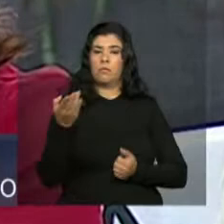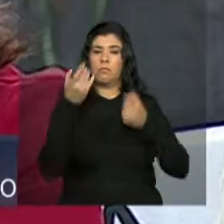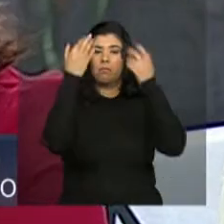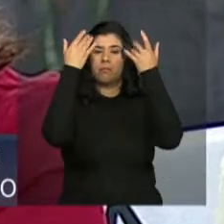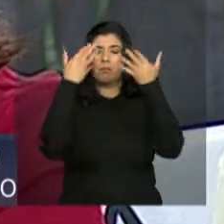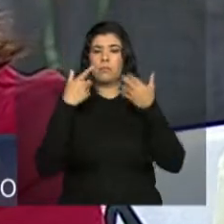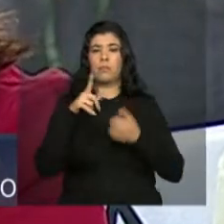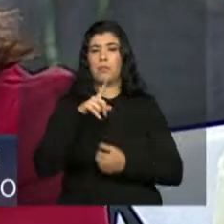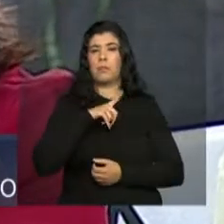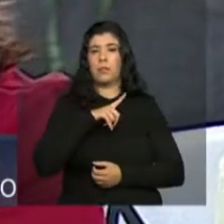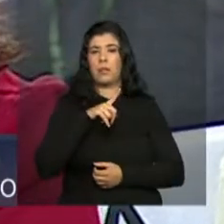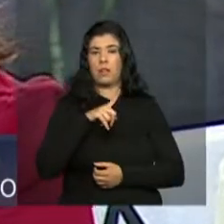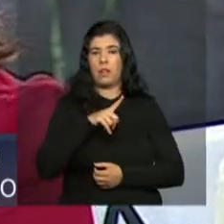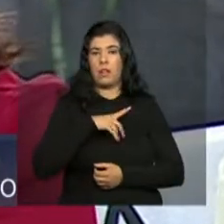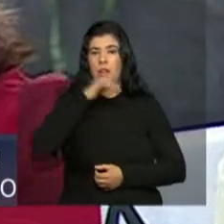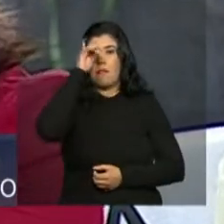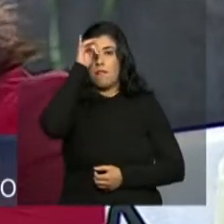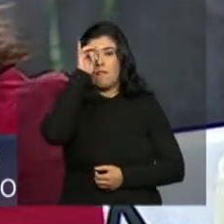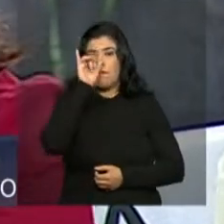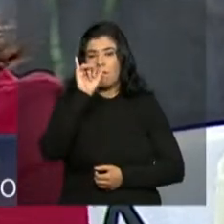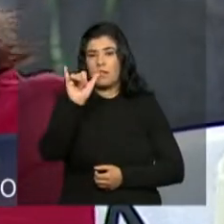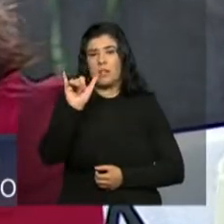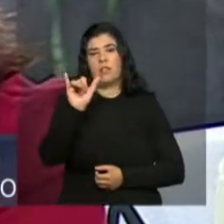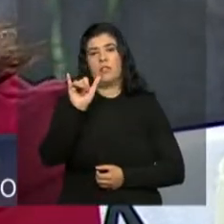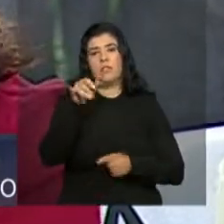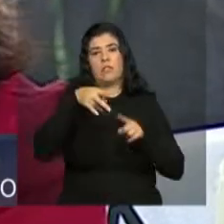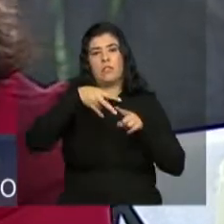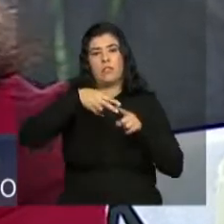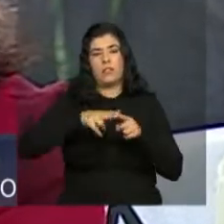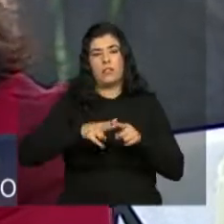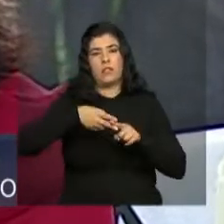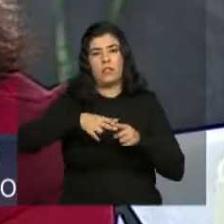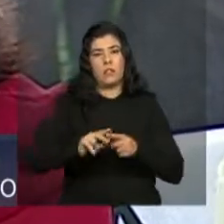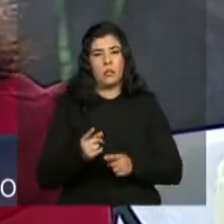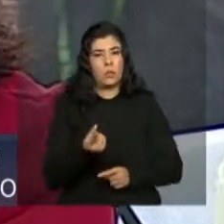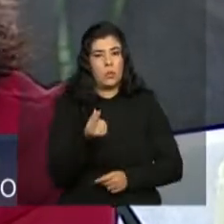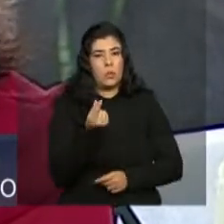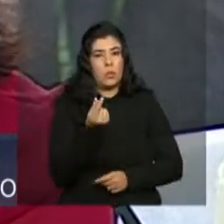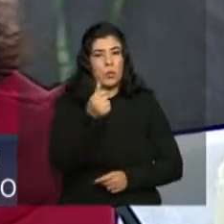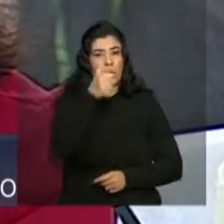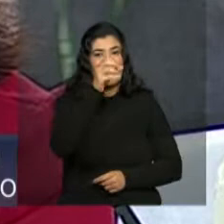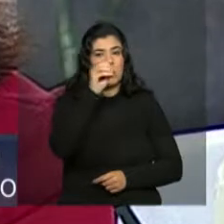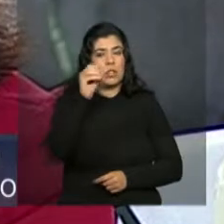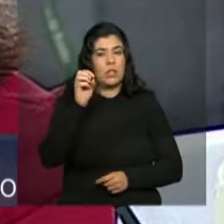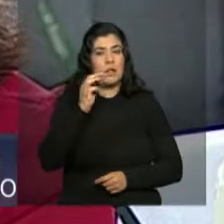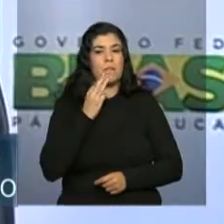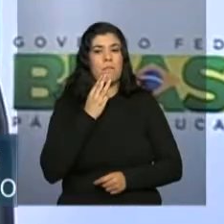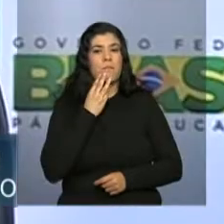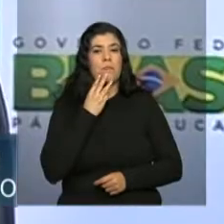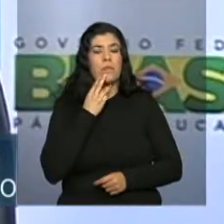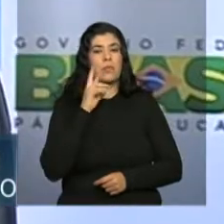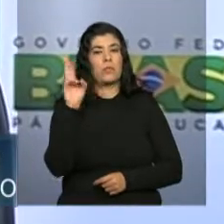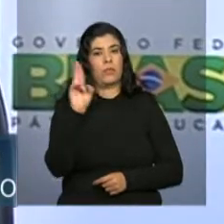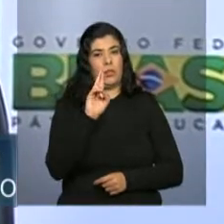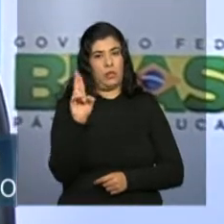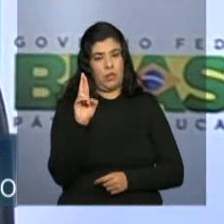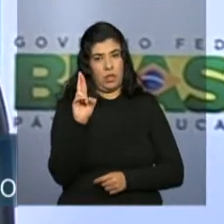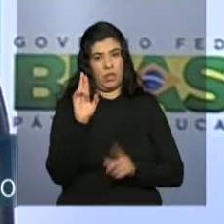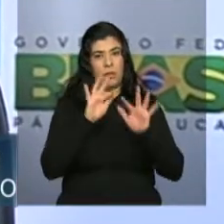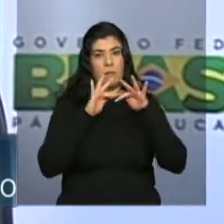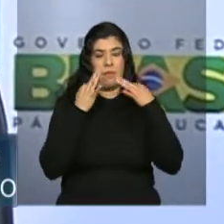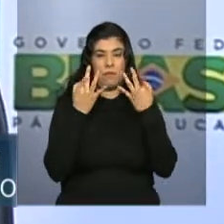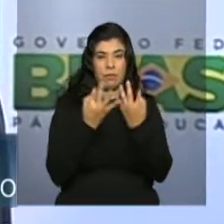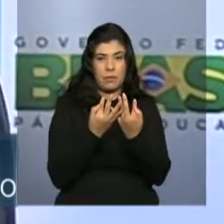que evitasse reajustes na ordem de 100 milhões de reais com aplicação do novo Impacto para sua milhos